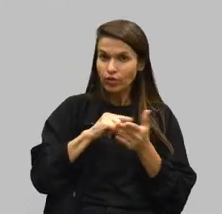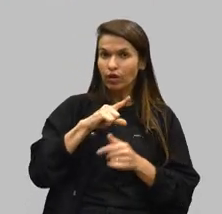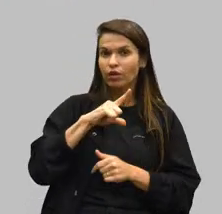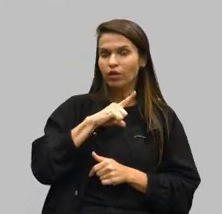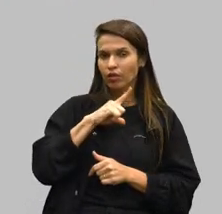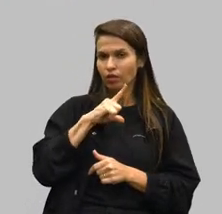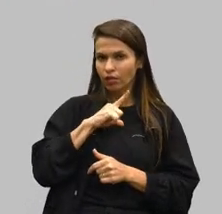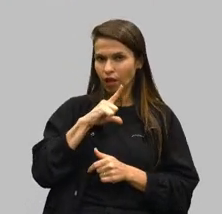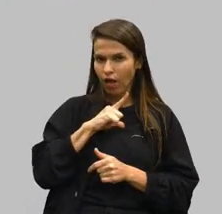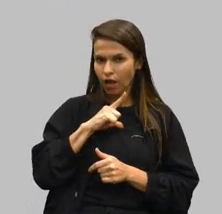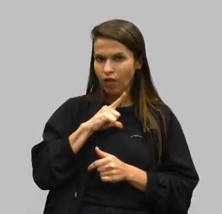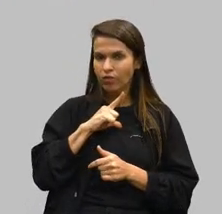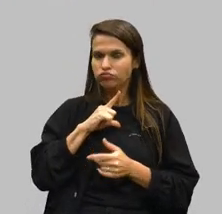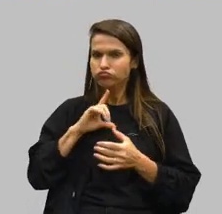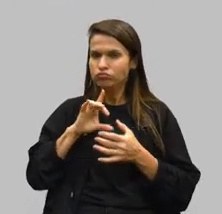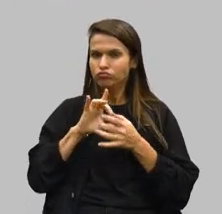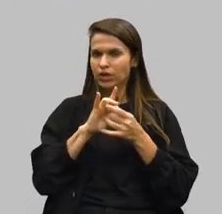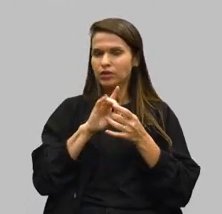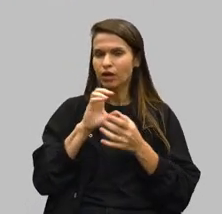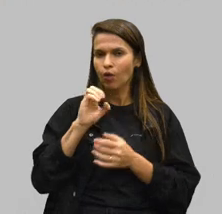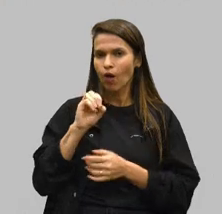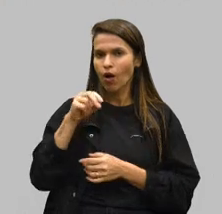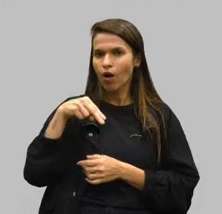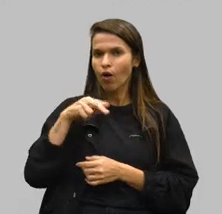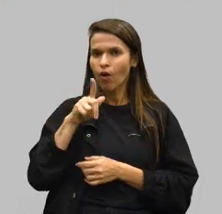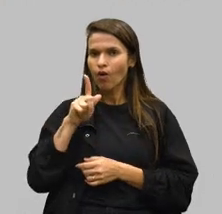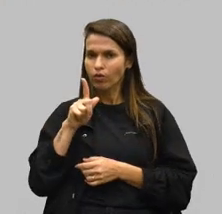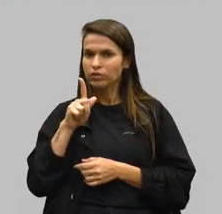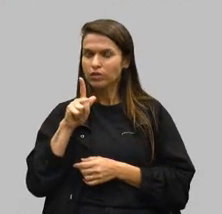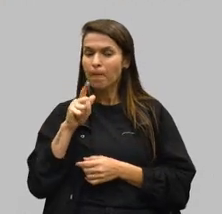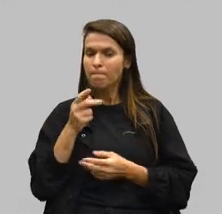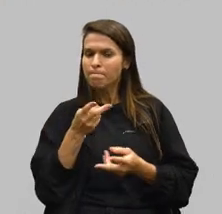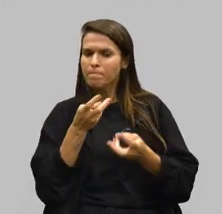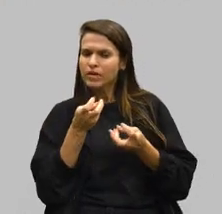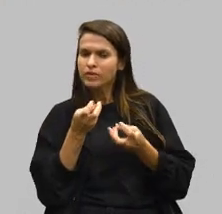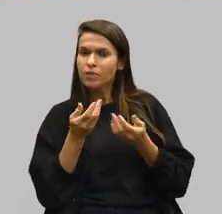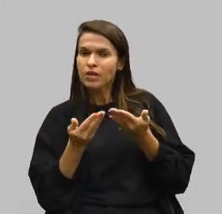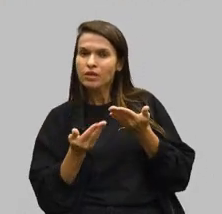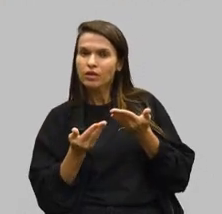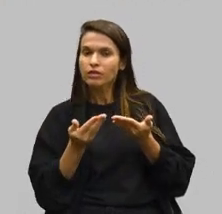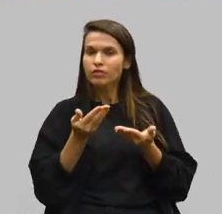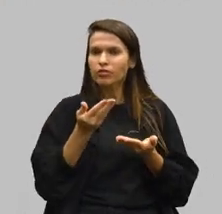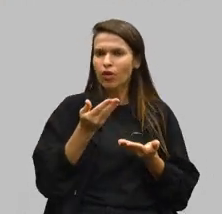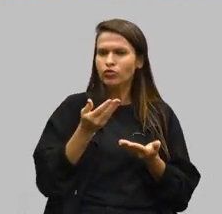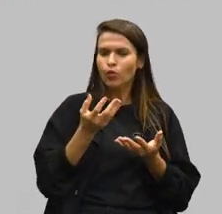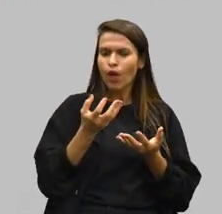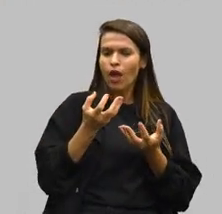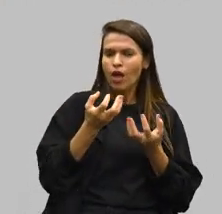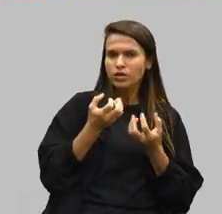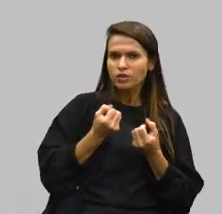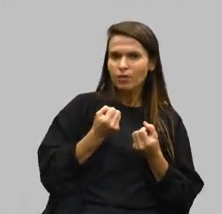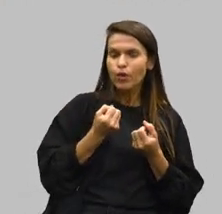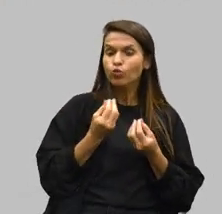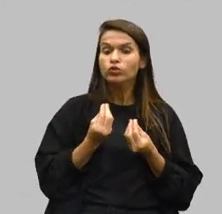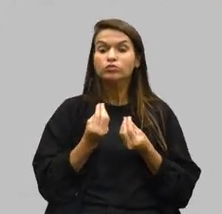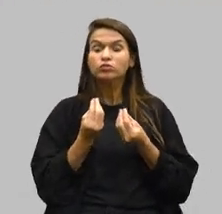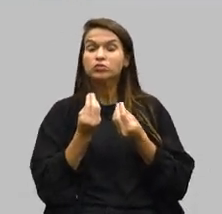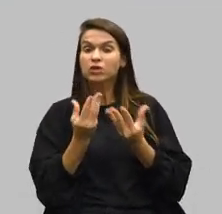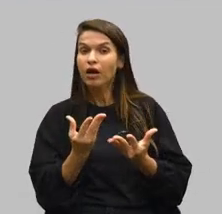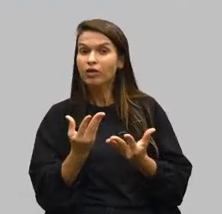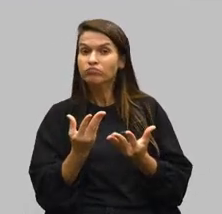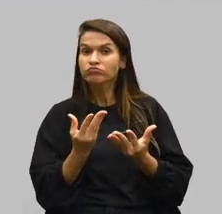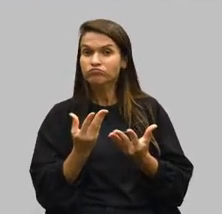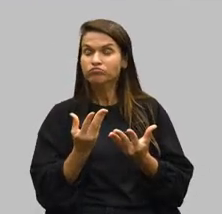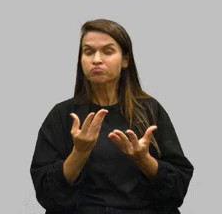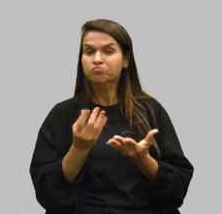essas ons ver efetivamente esse equilíbrio né do que eles recebem e do que eles entregam né